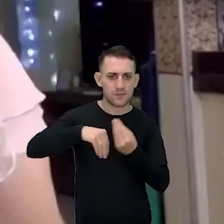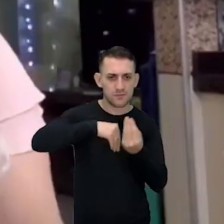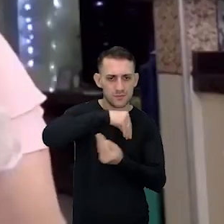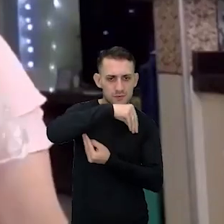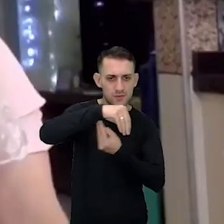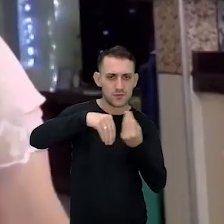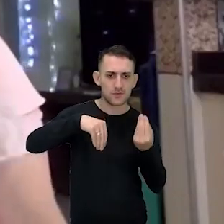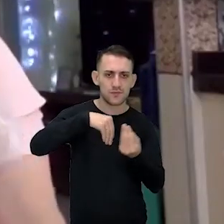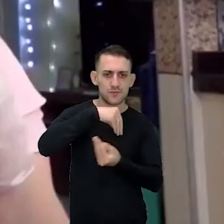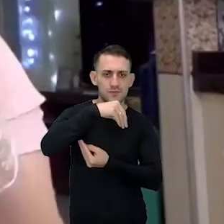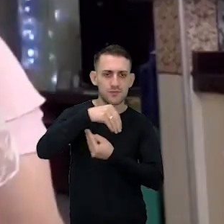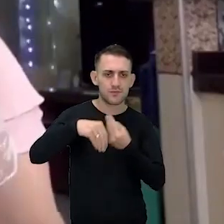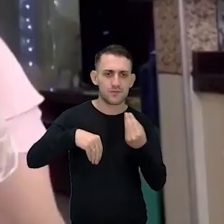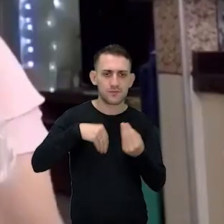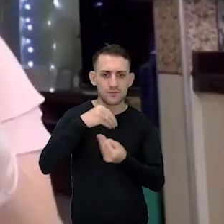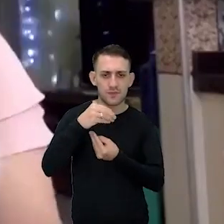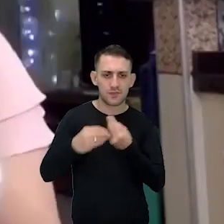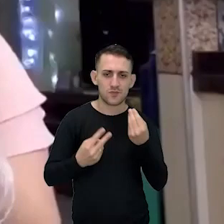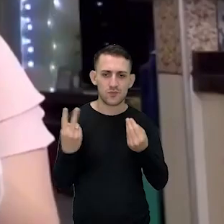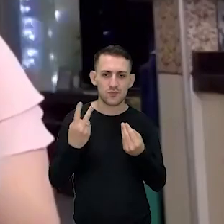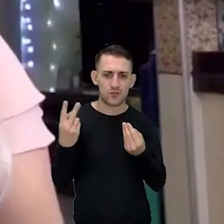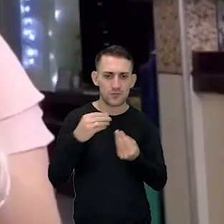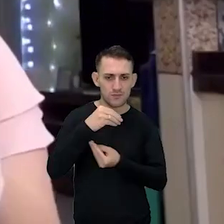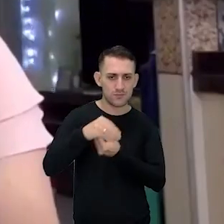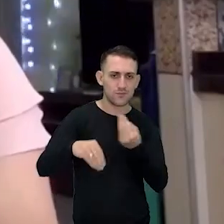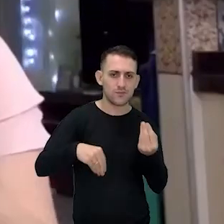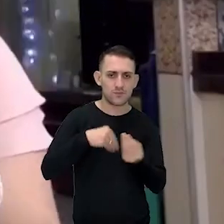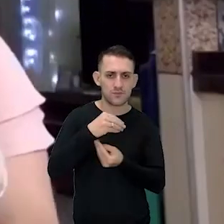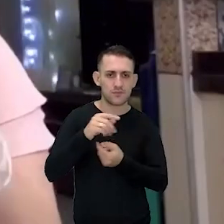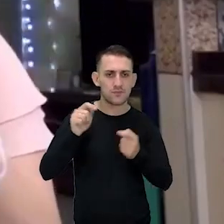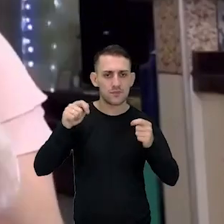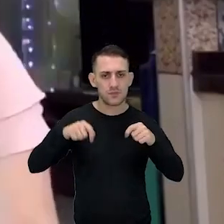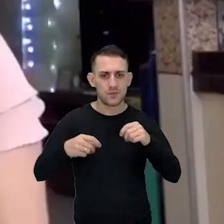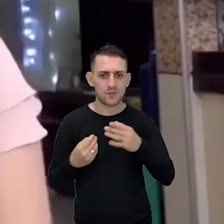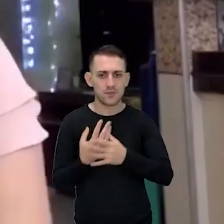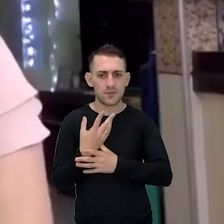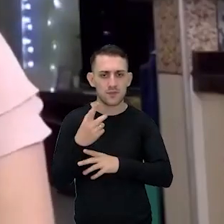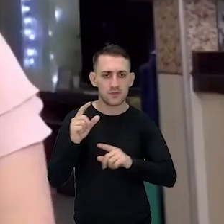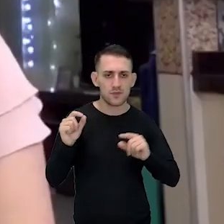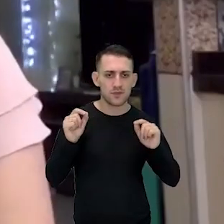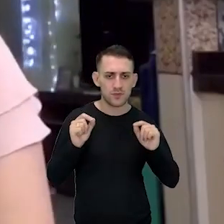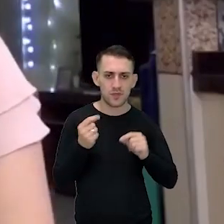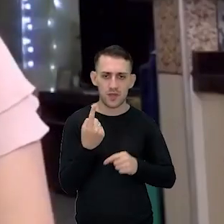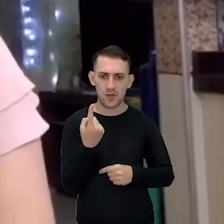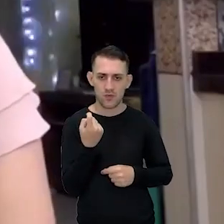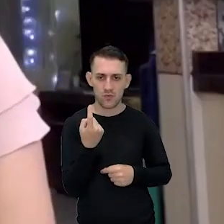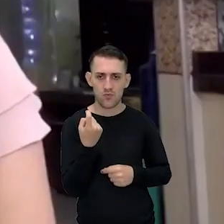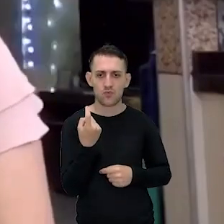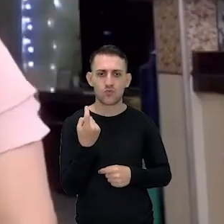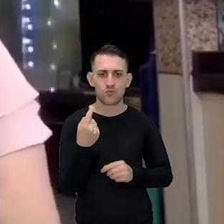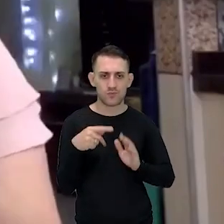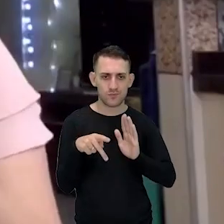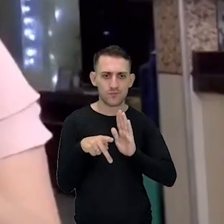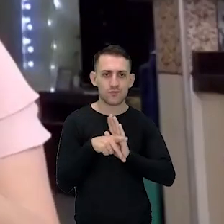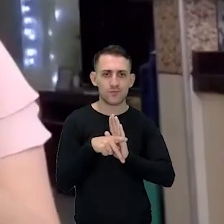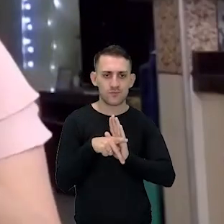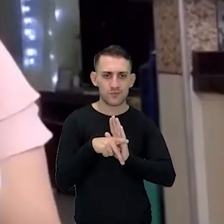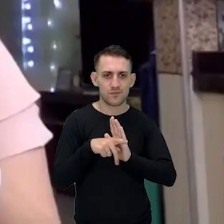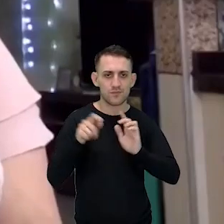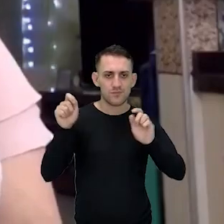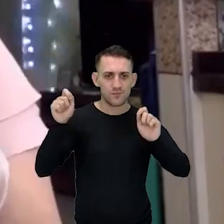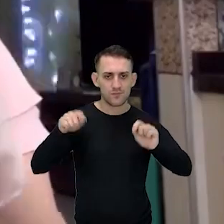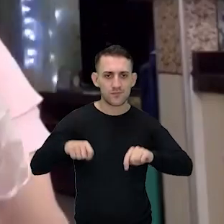de isótopos para formar um único corpo aí e